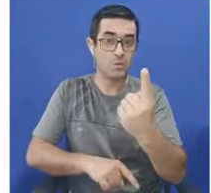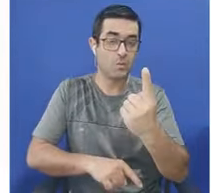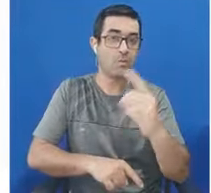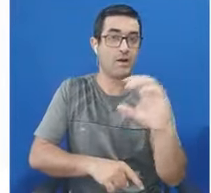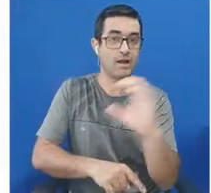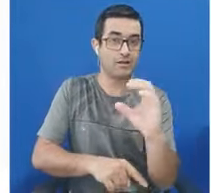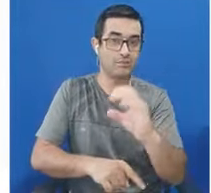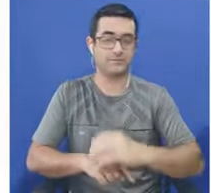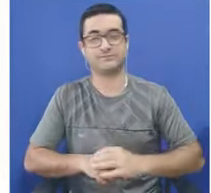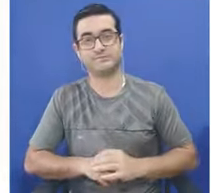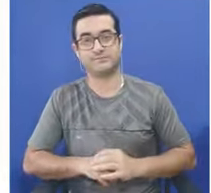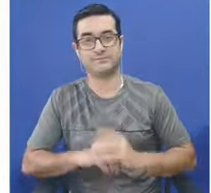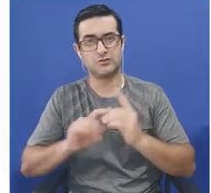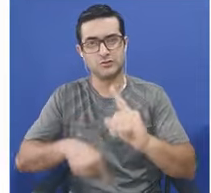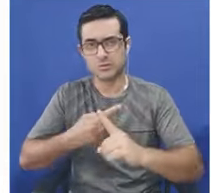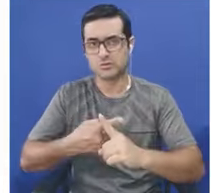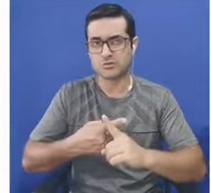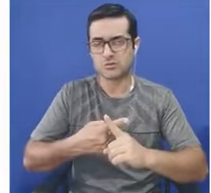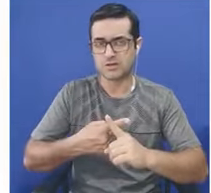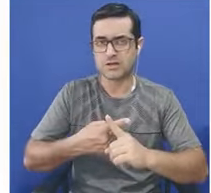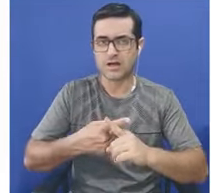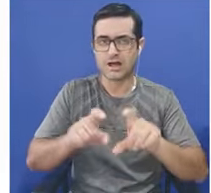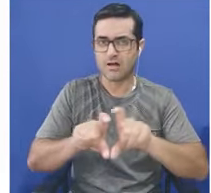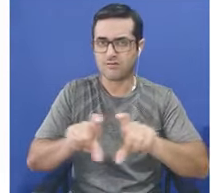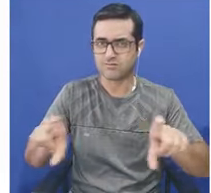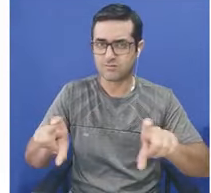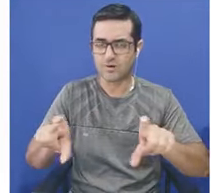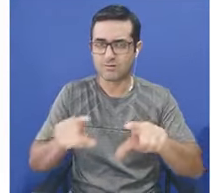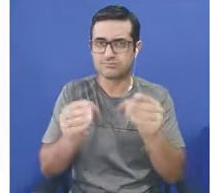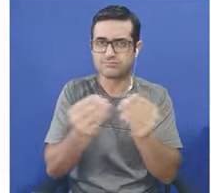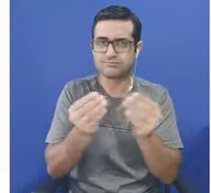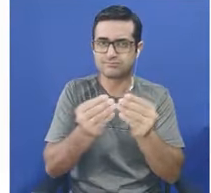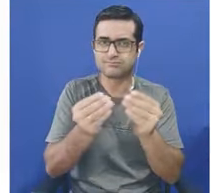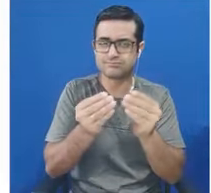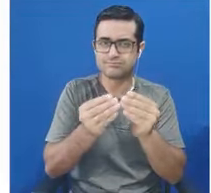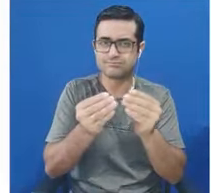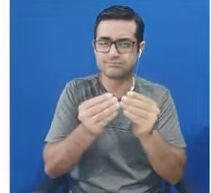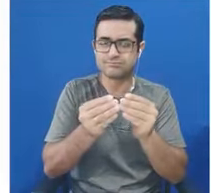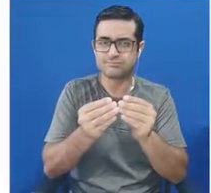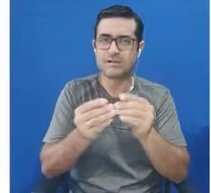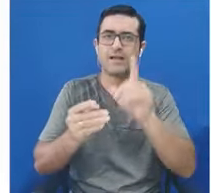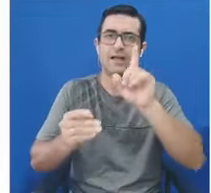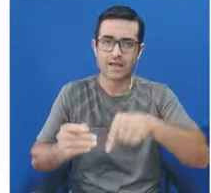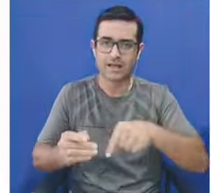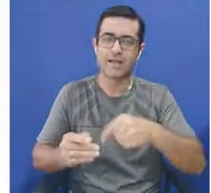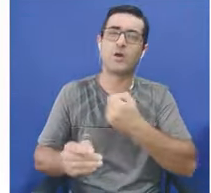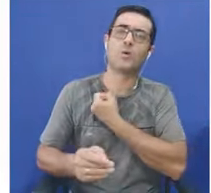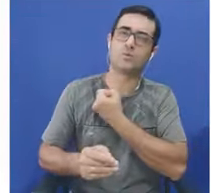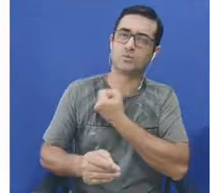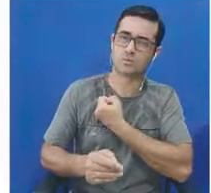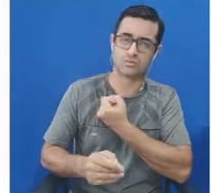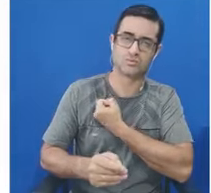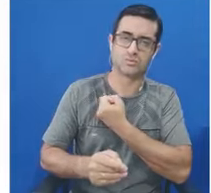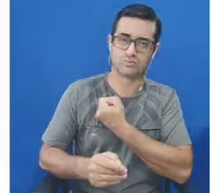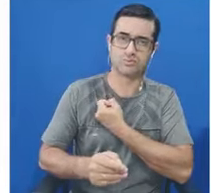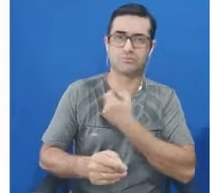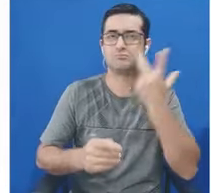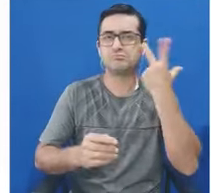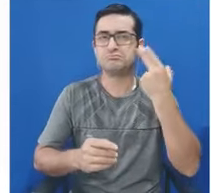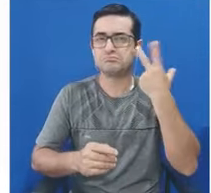carbono. E se eu for multiplicar para chegar na fórmula molecular, a partir da fórmula empírica, será um